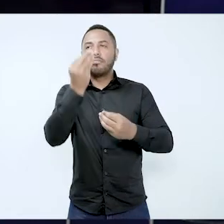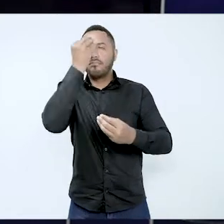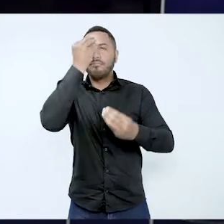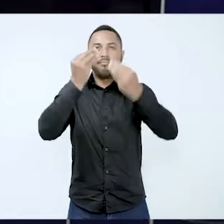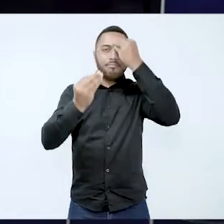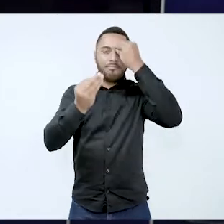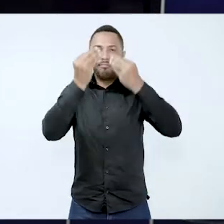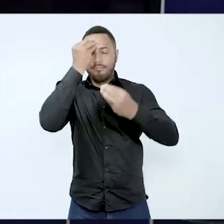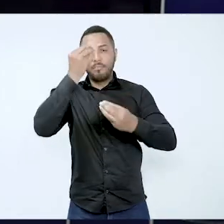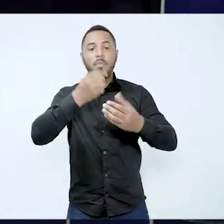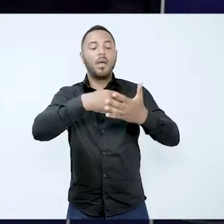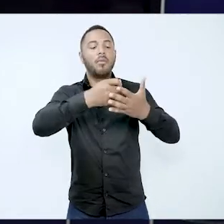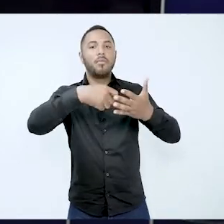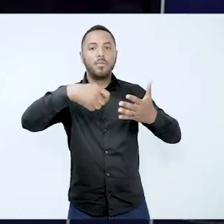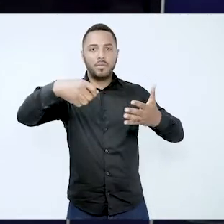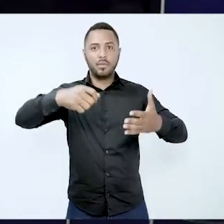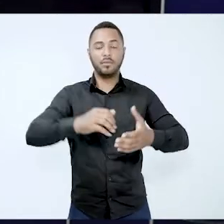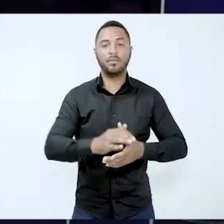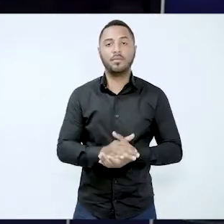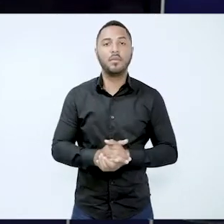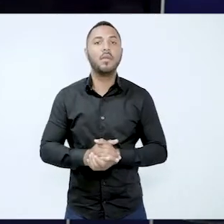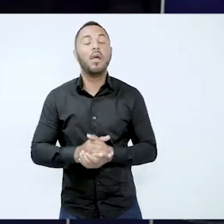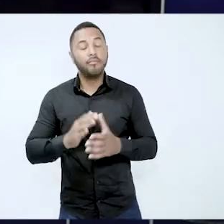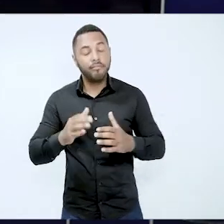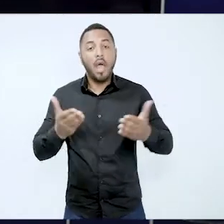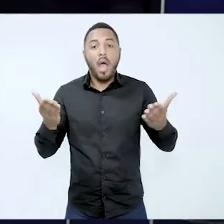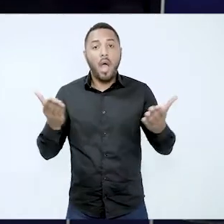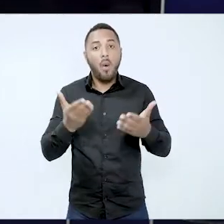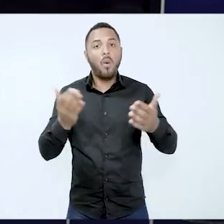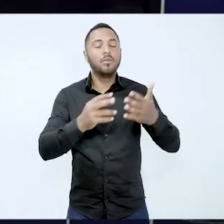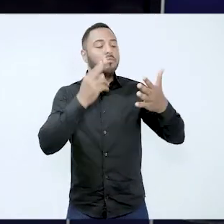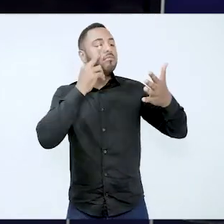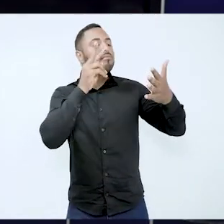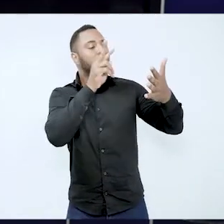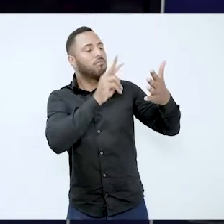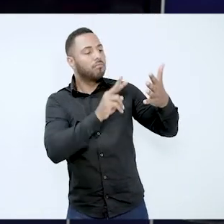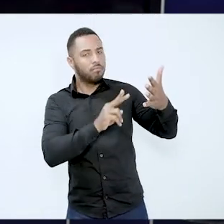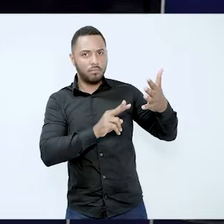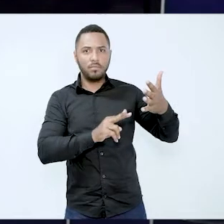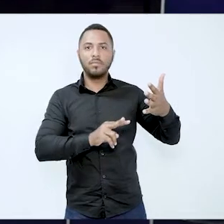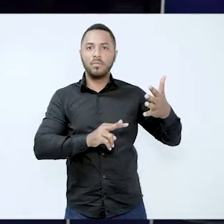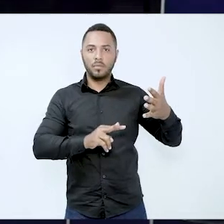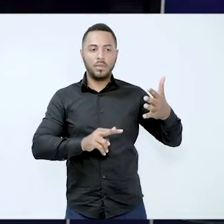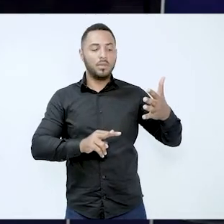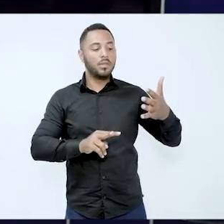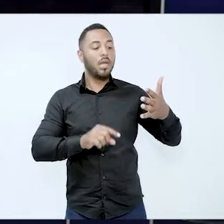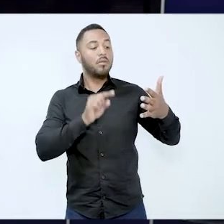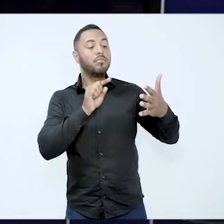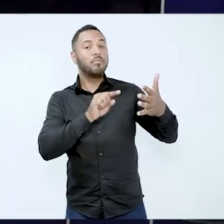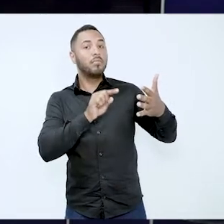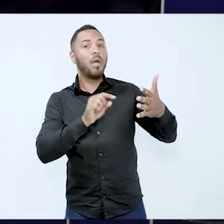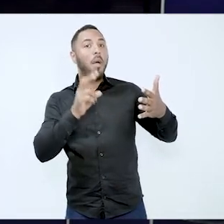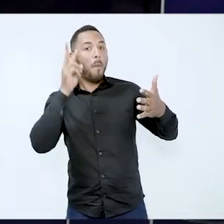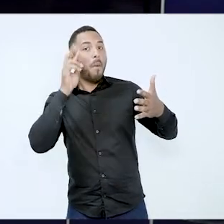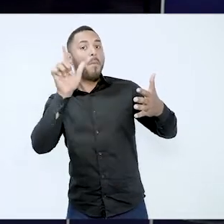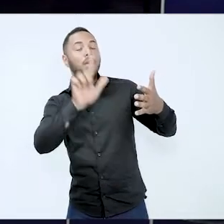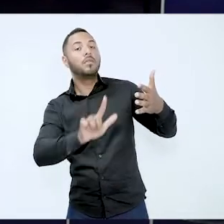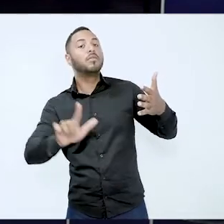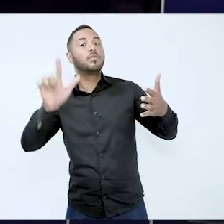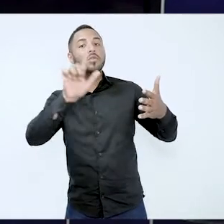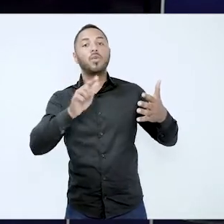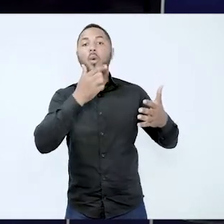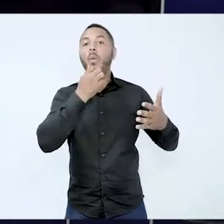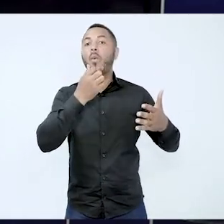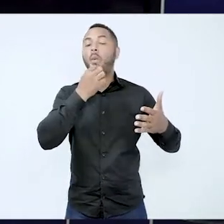explorar, certinho? Então agora nós vamos fazer a leitura de uma memória literária